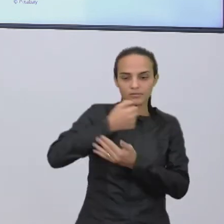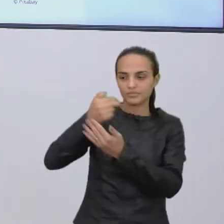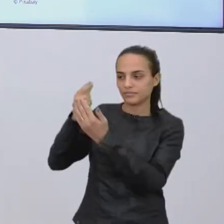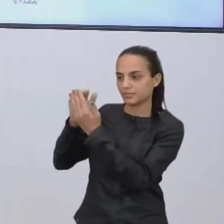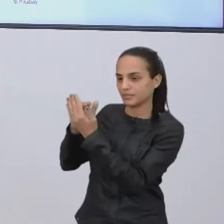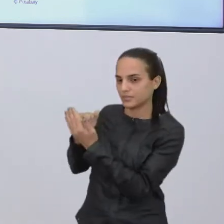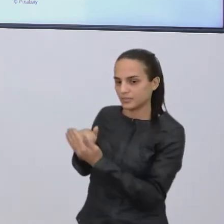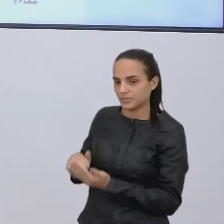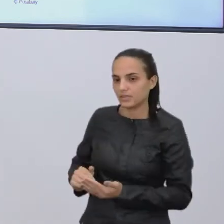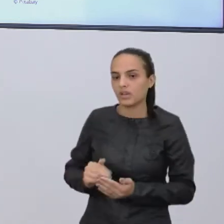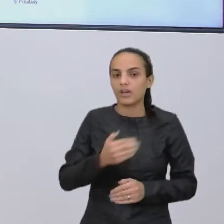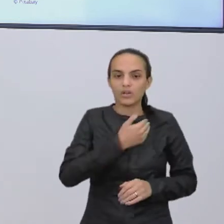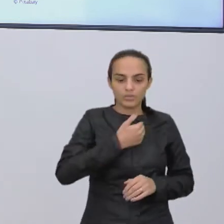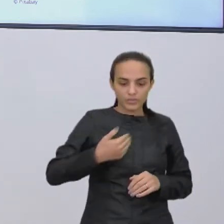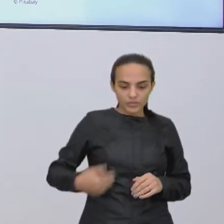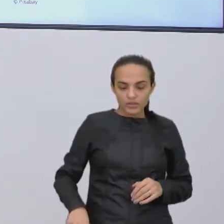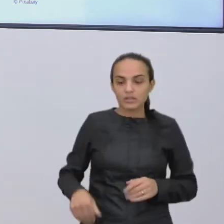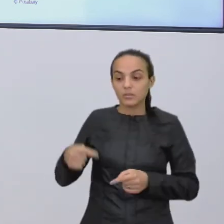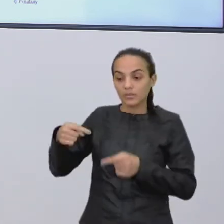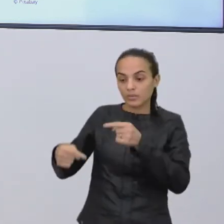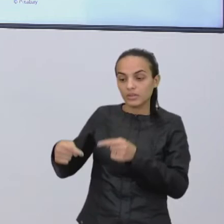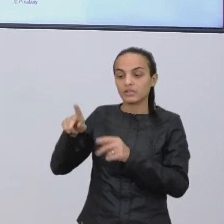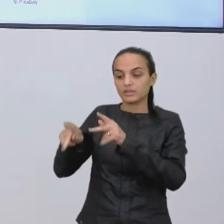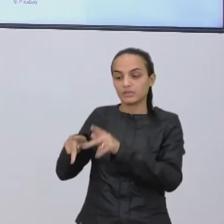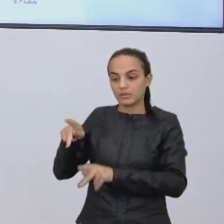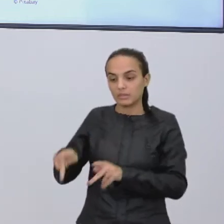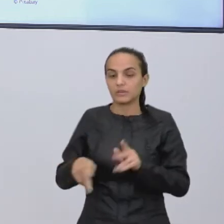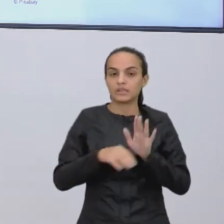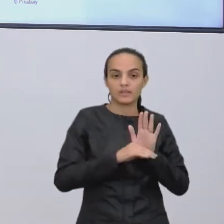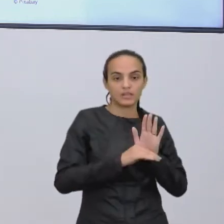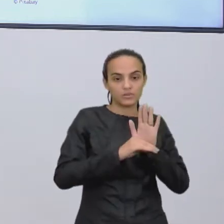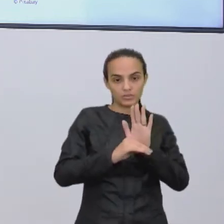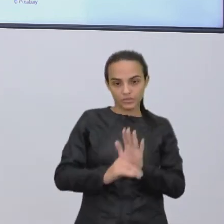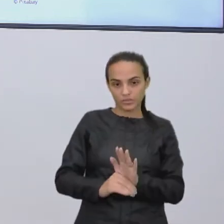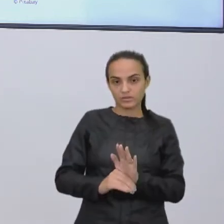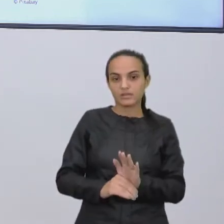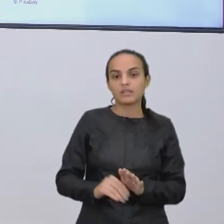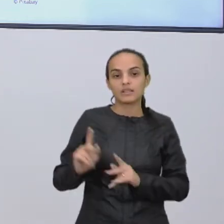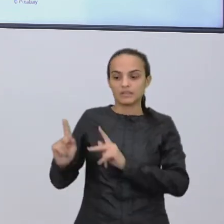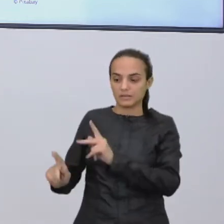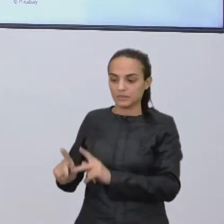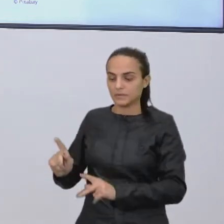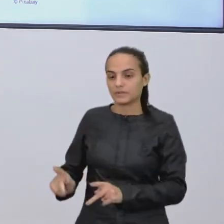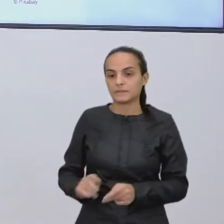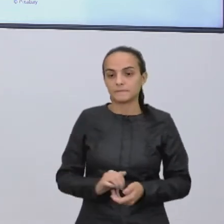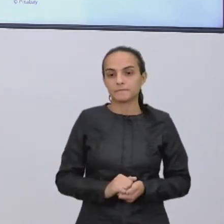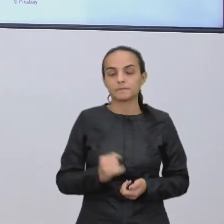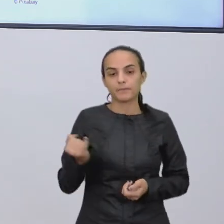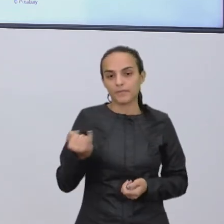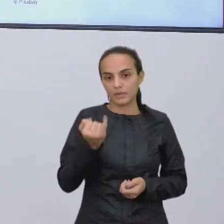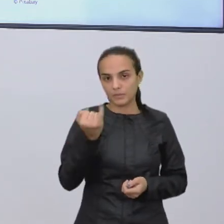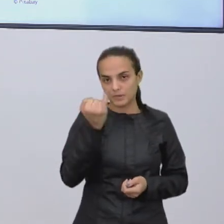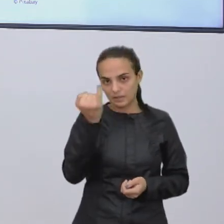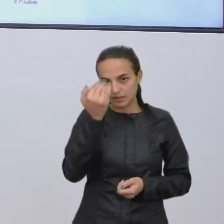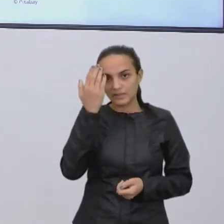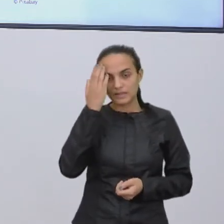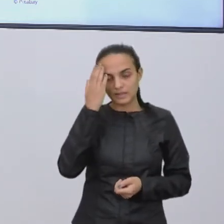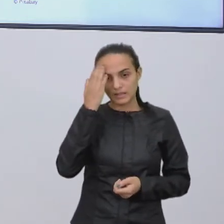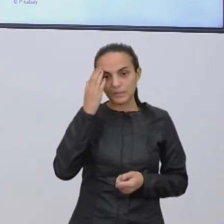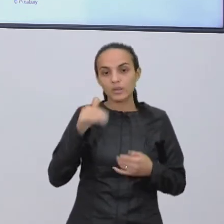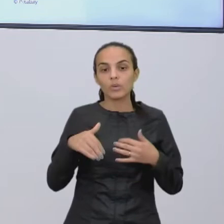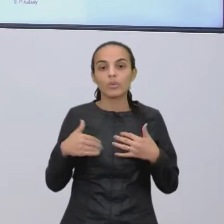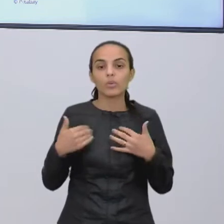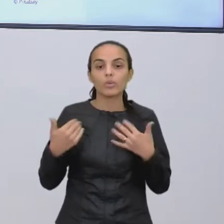aí políticas públicas, né, em benefício da população. É importante saber qual